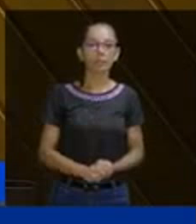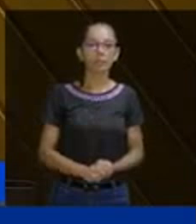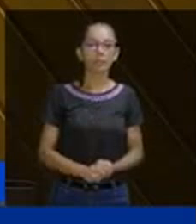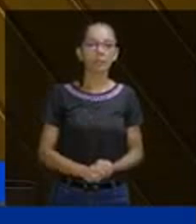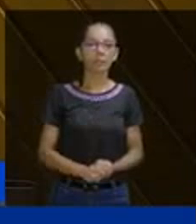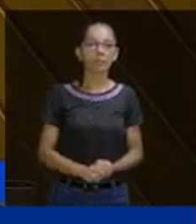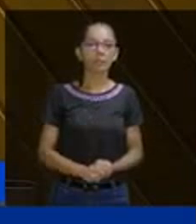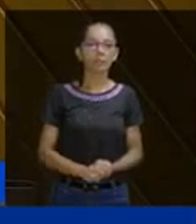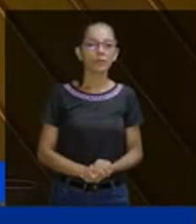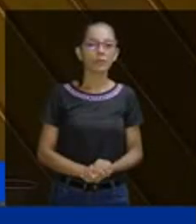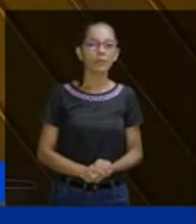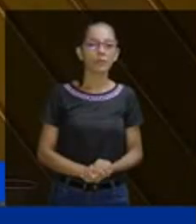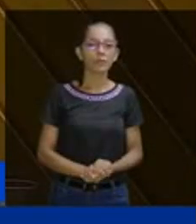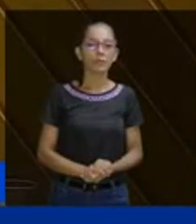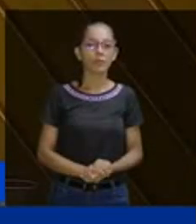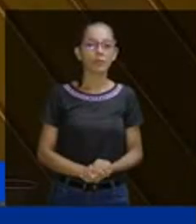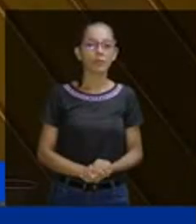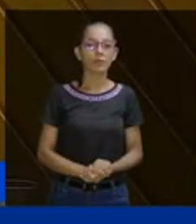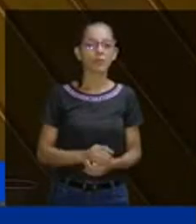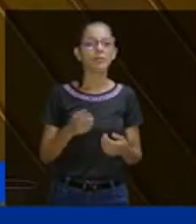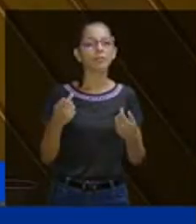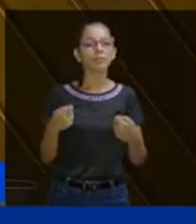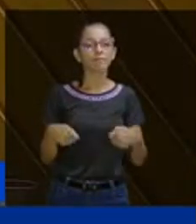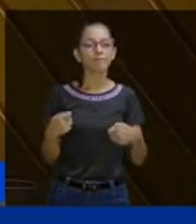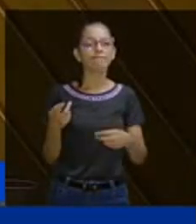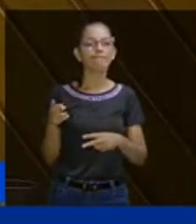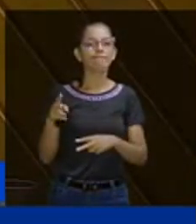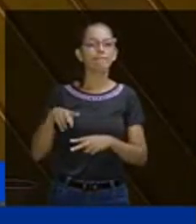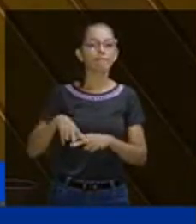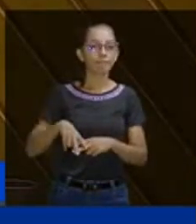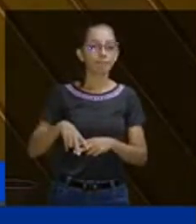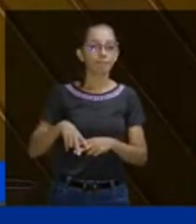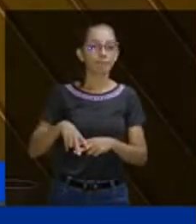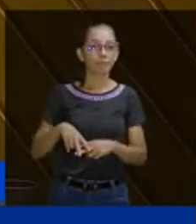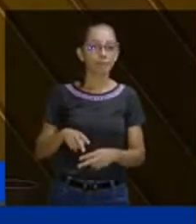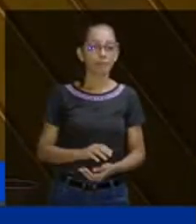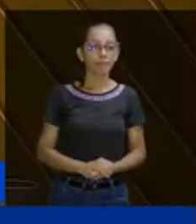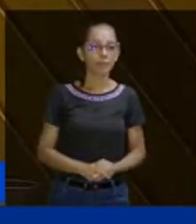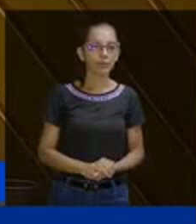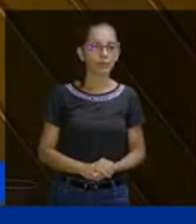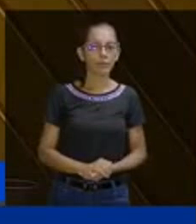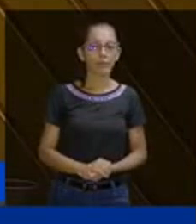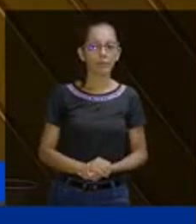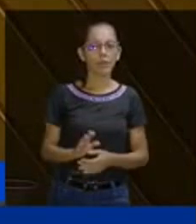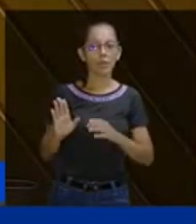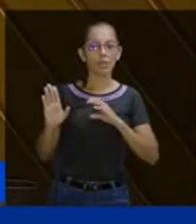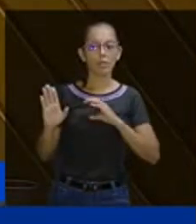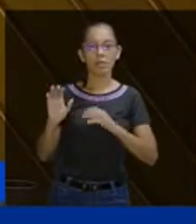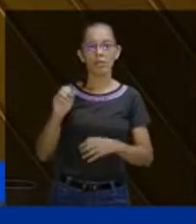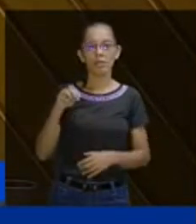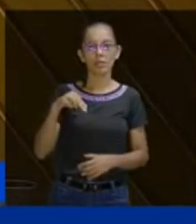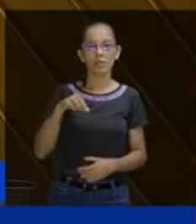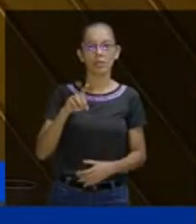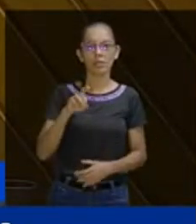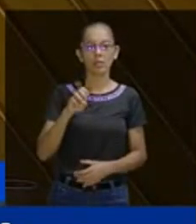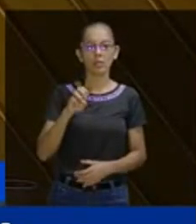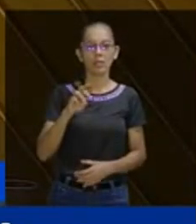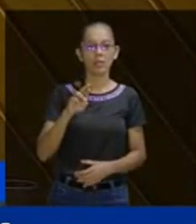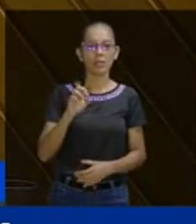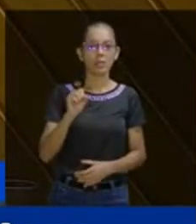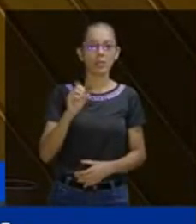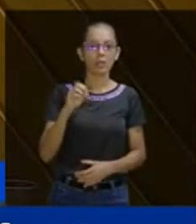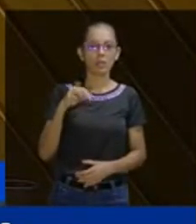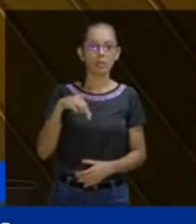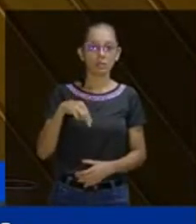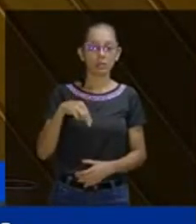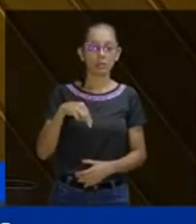a necessidade da prisão, da segregação do Luanderson. Diz Sua